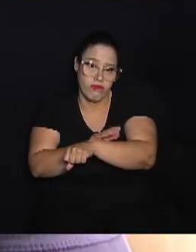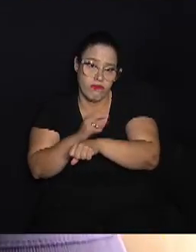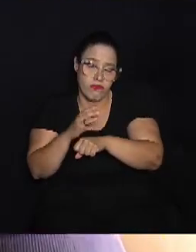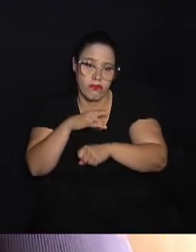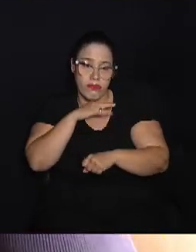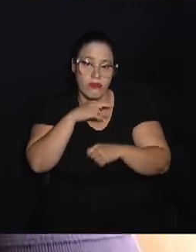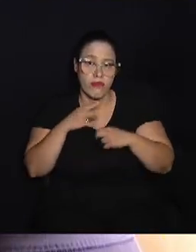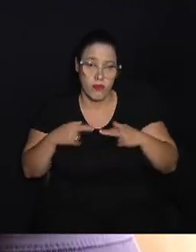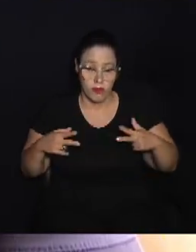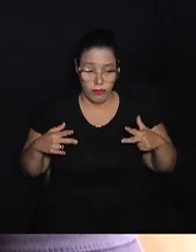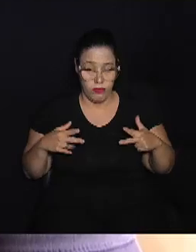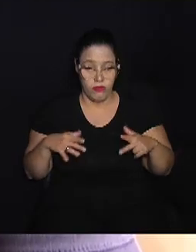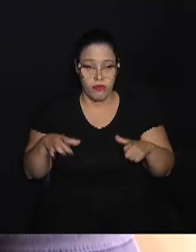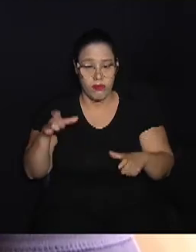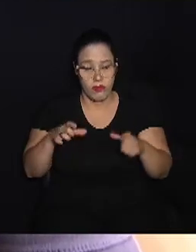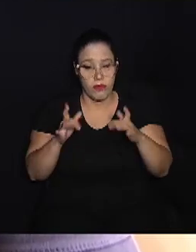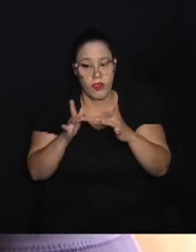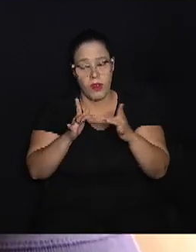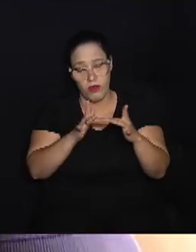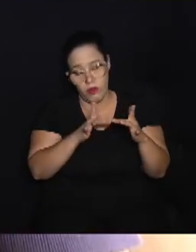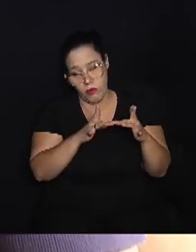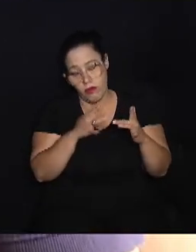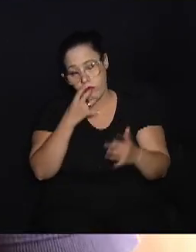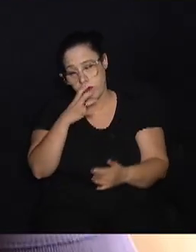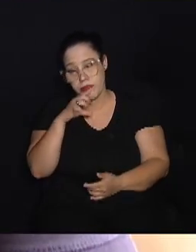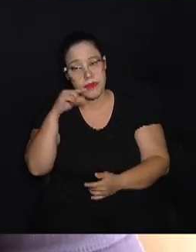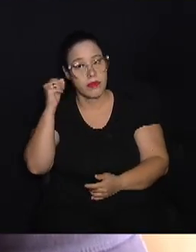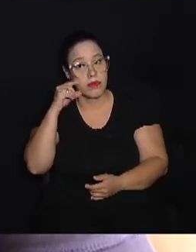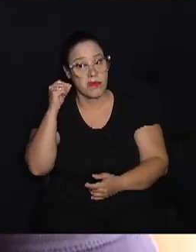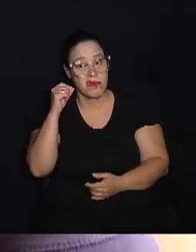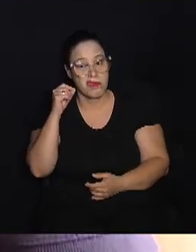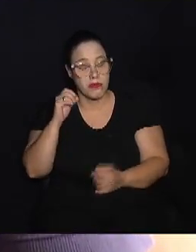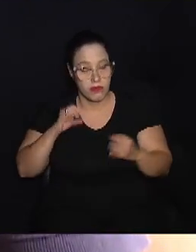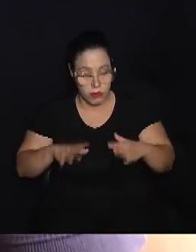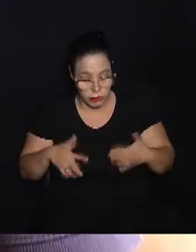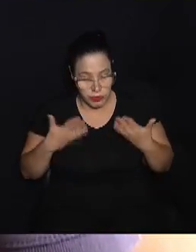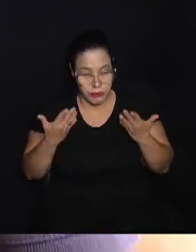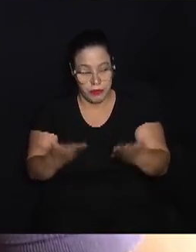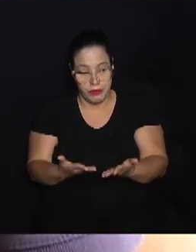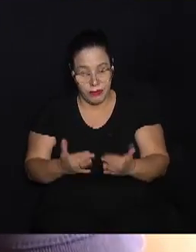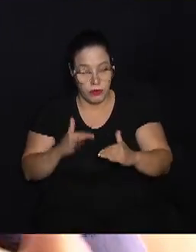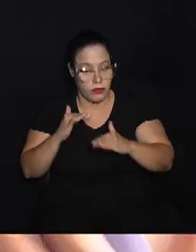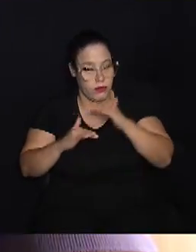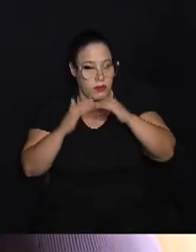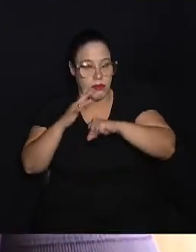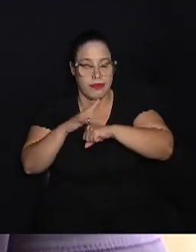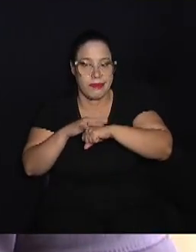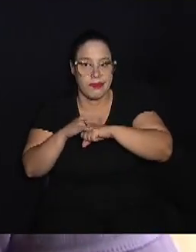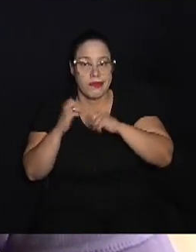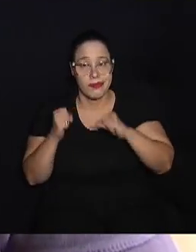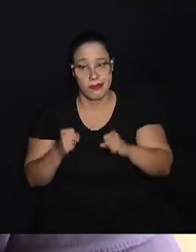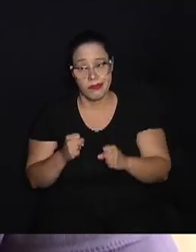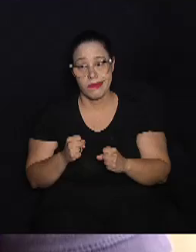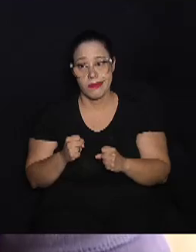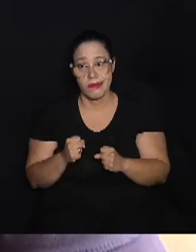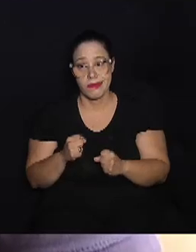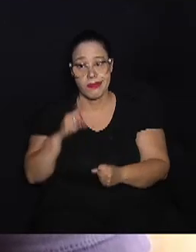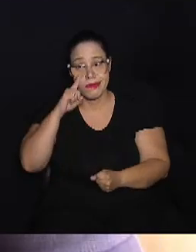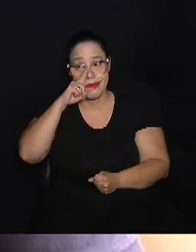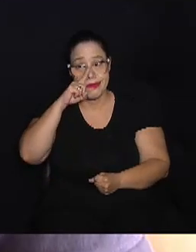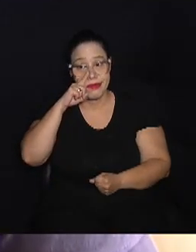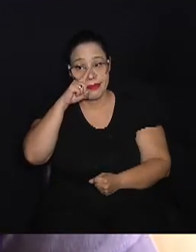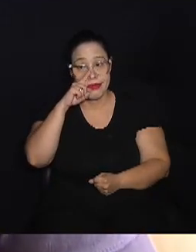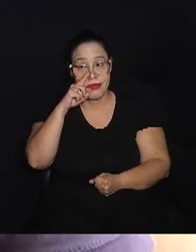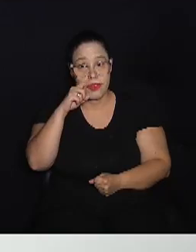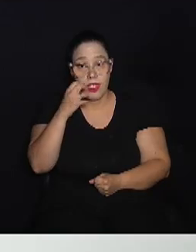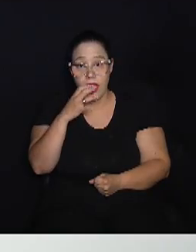os tutores, as pessoas que têm contato com esse cão e gato, que se eles forem expostos e desenvolver a doença, você pode oferecer risco a desenvolver um caso